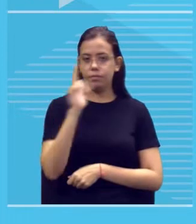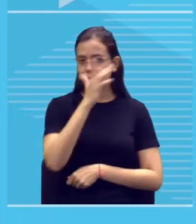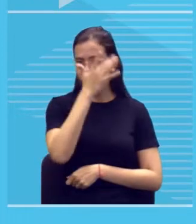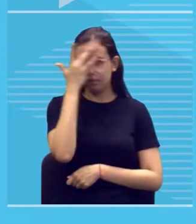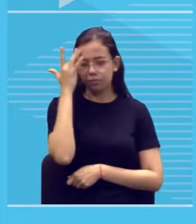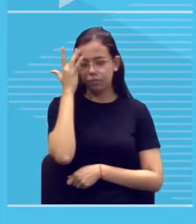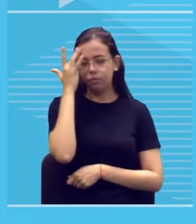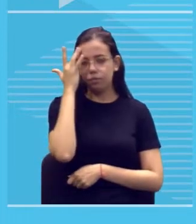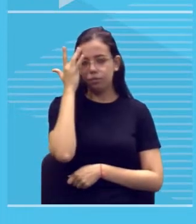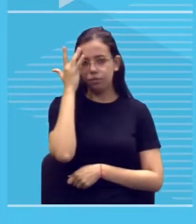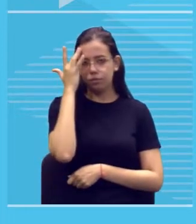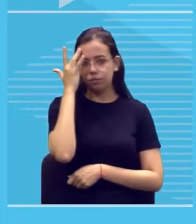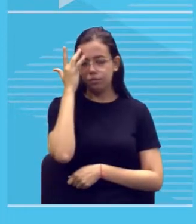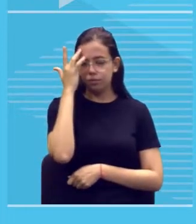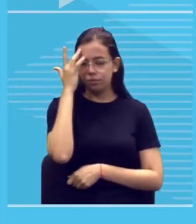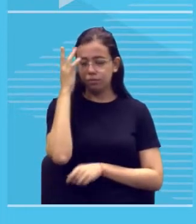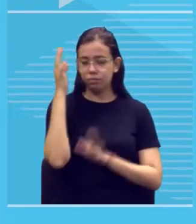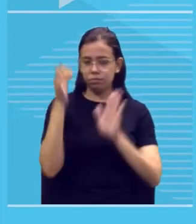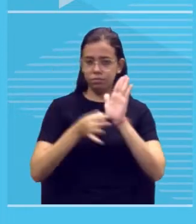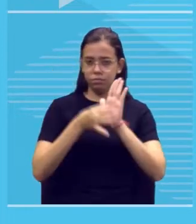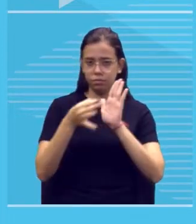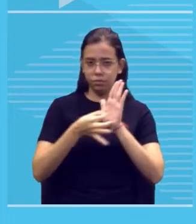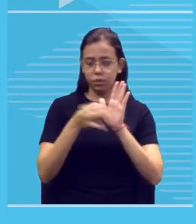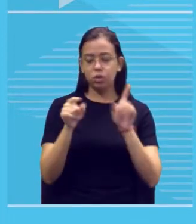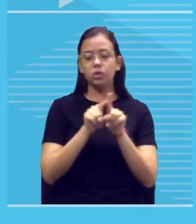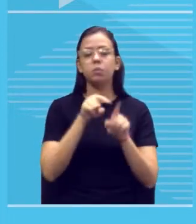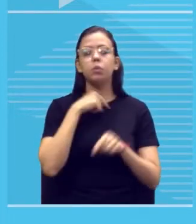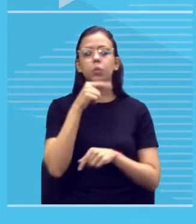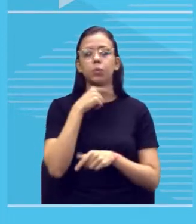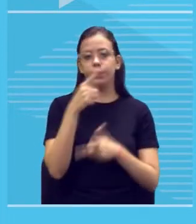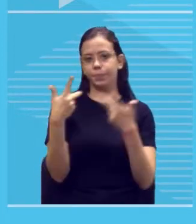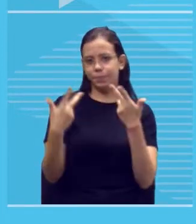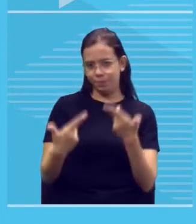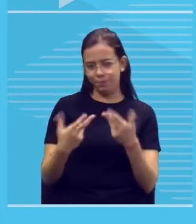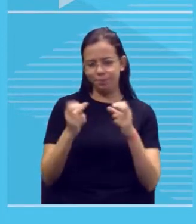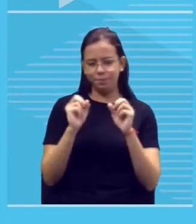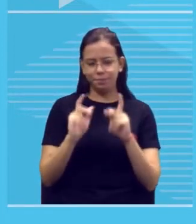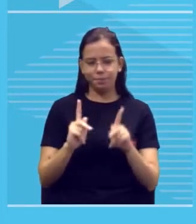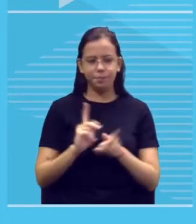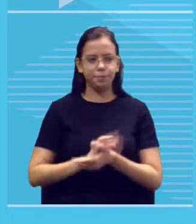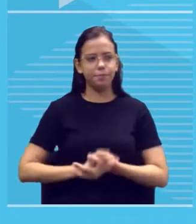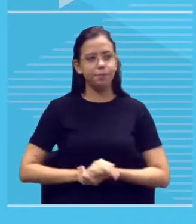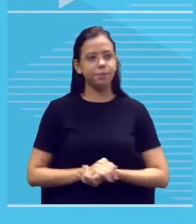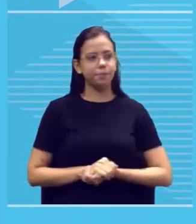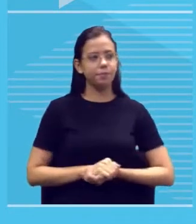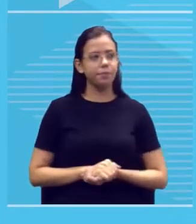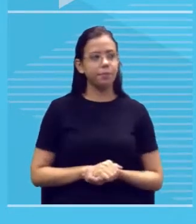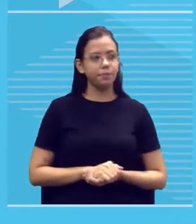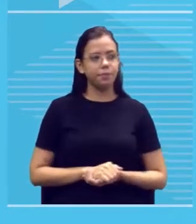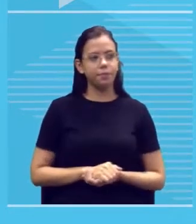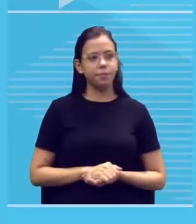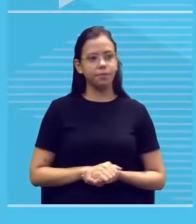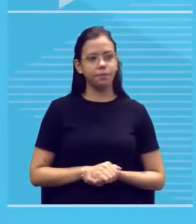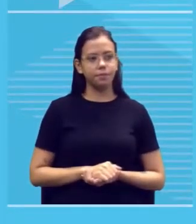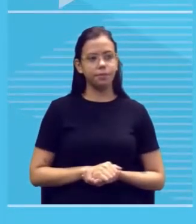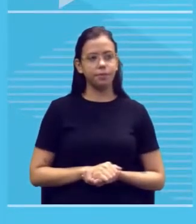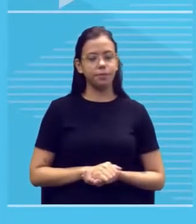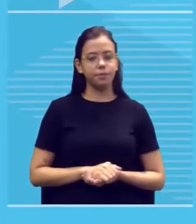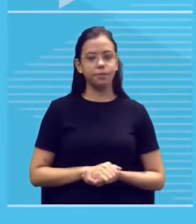essas mesmas críticas esses mesmos questionamentos beleza vamos falar dele aqui